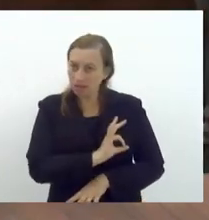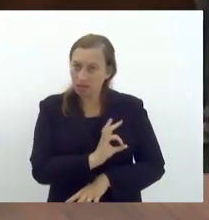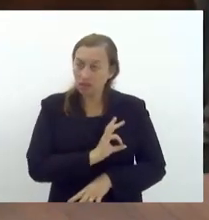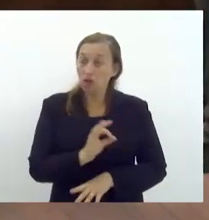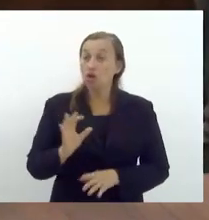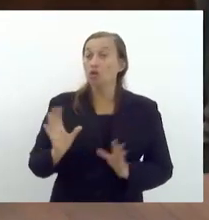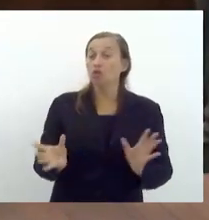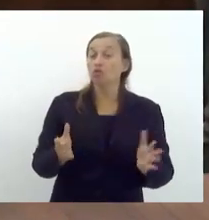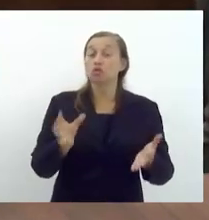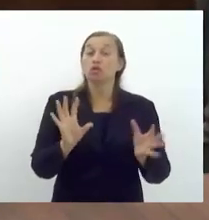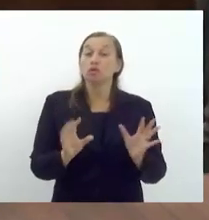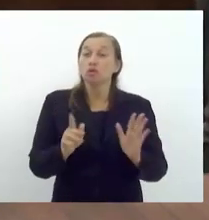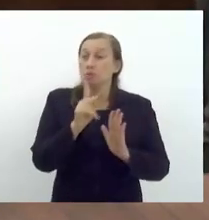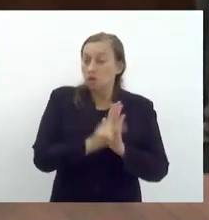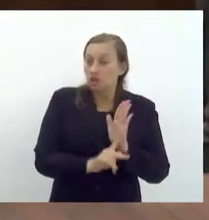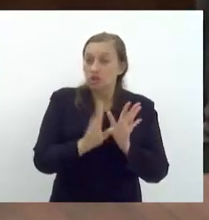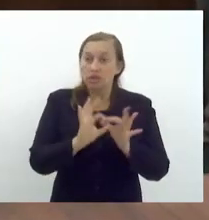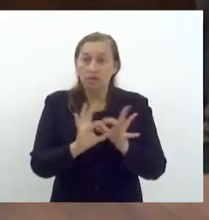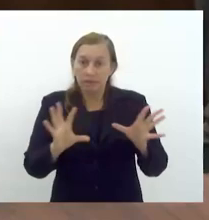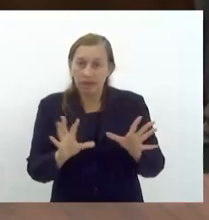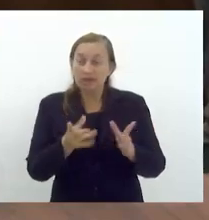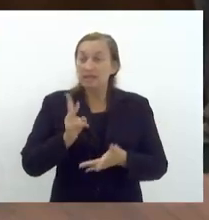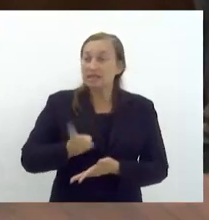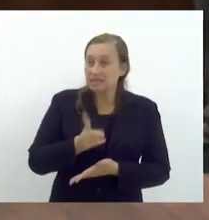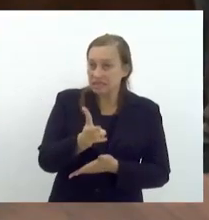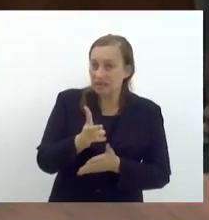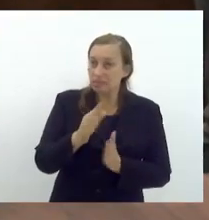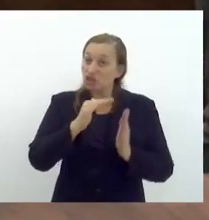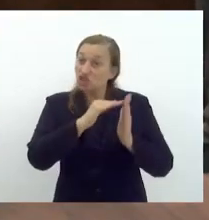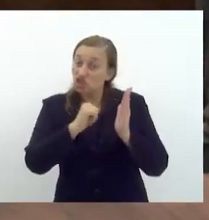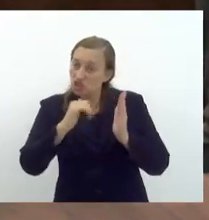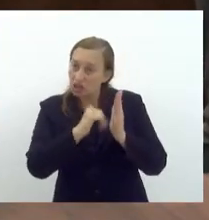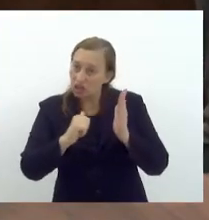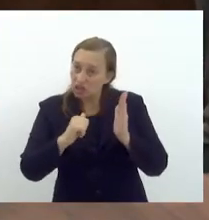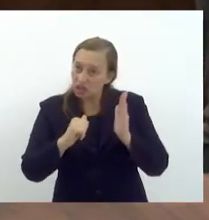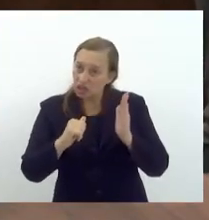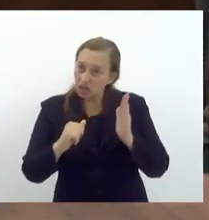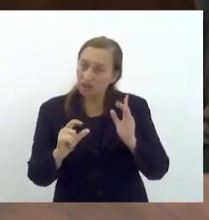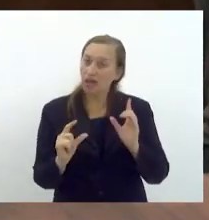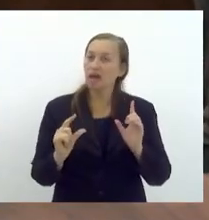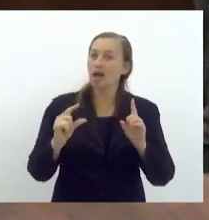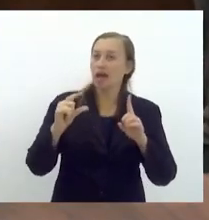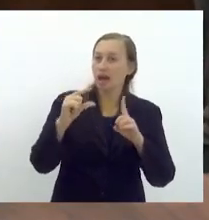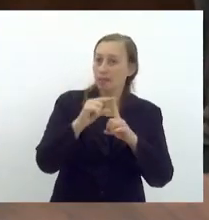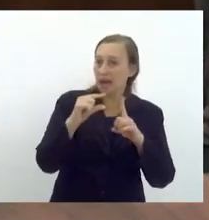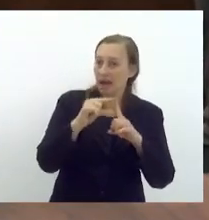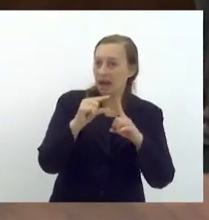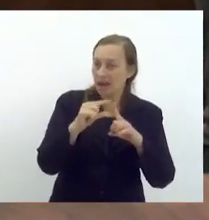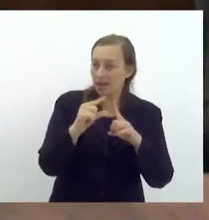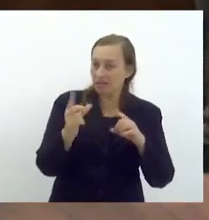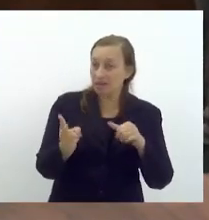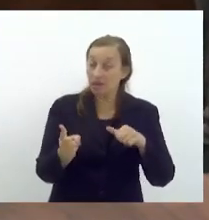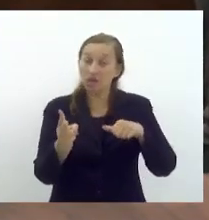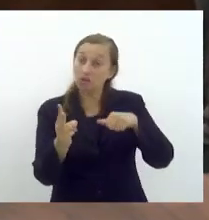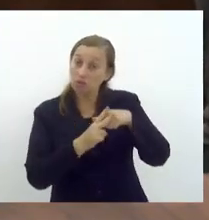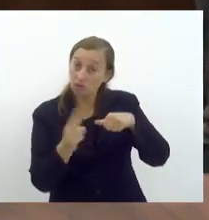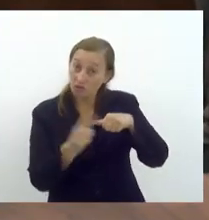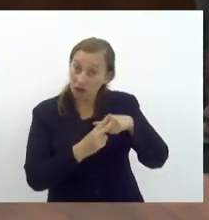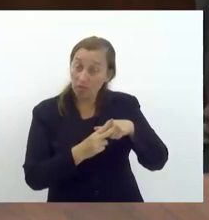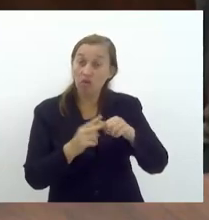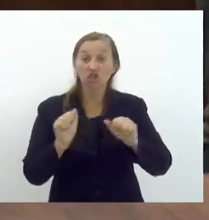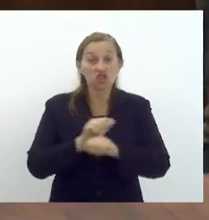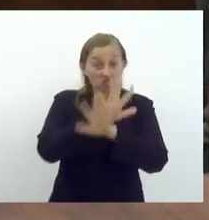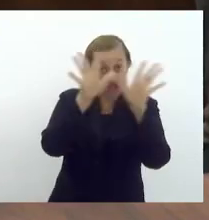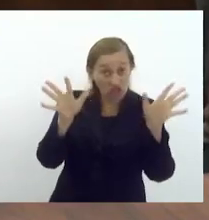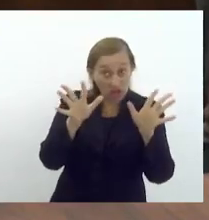autorizativos é sempre o poderá atirando a parte imperativa do verbo eu quero deixar claro como